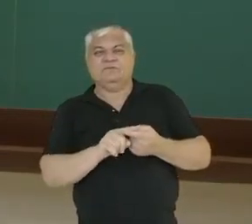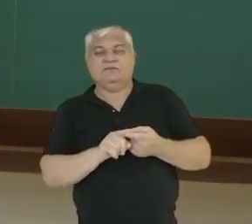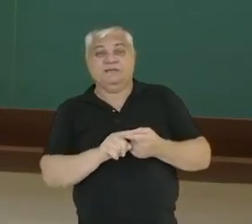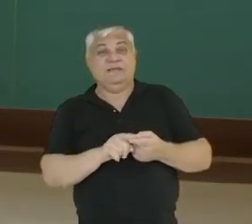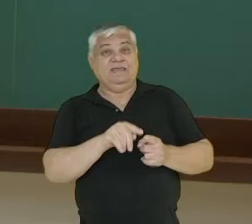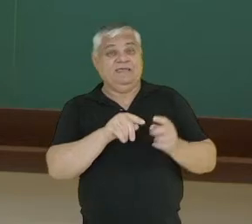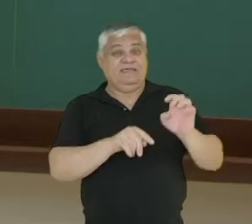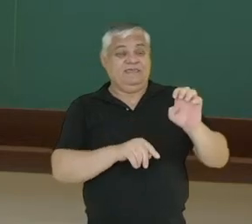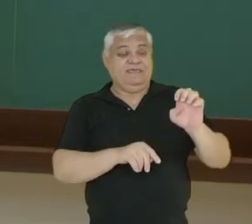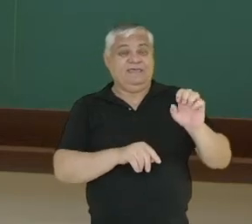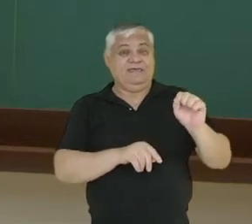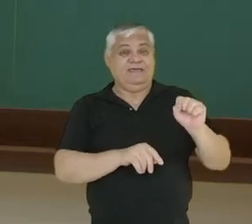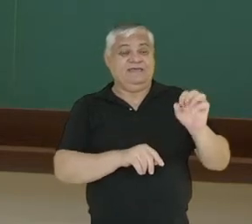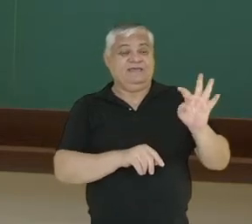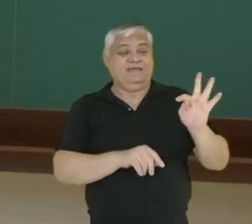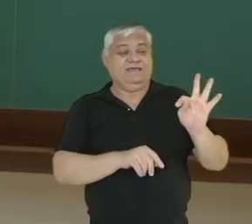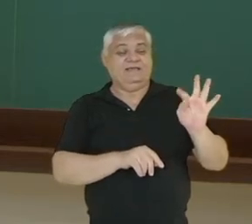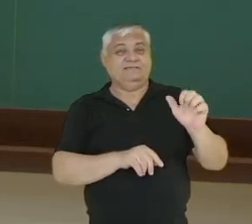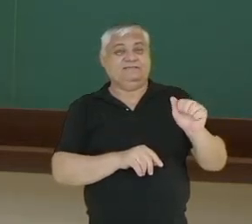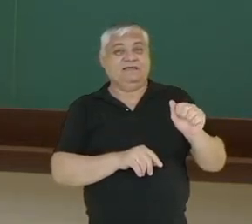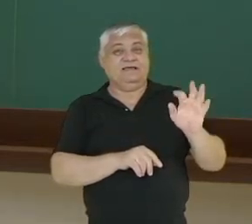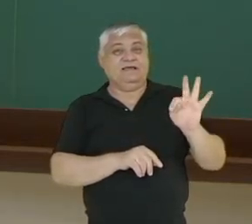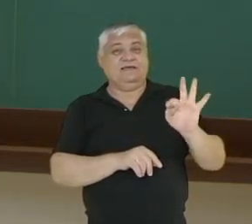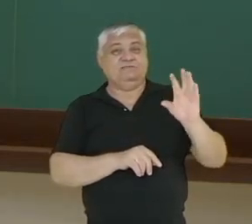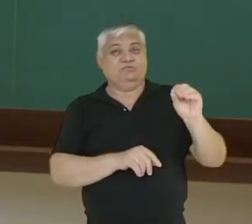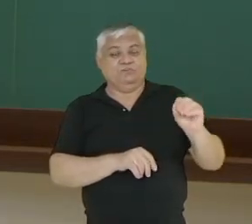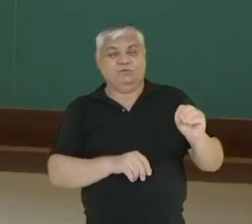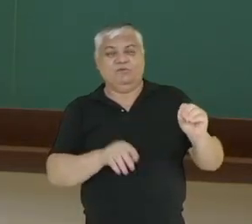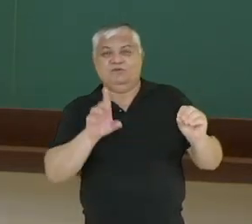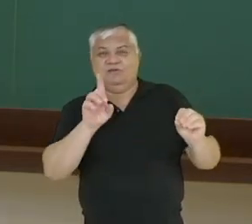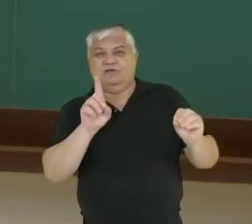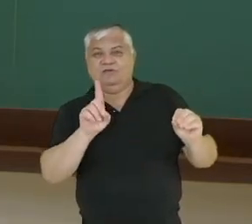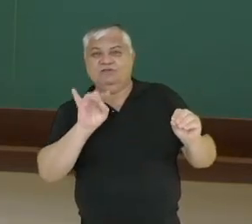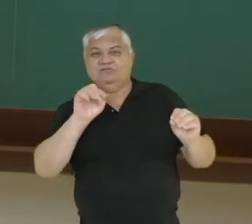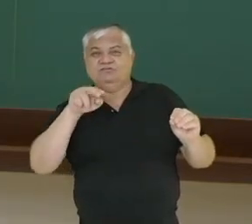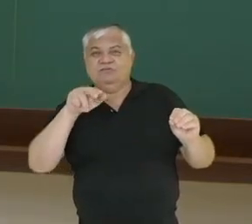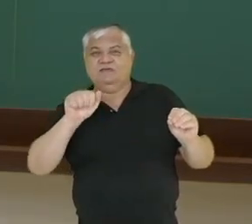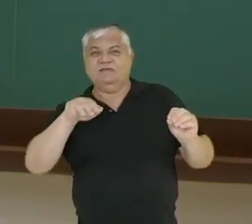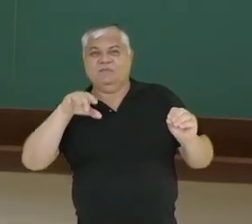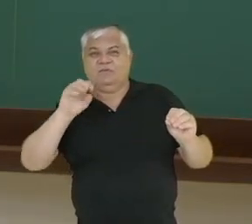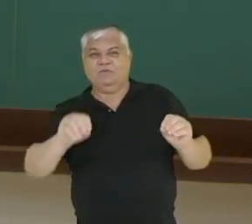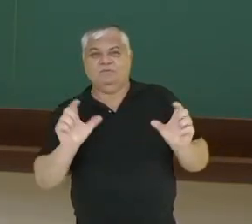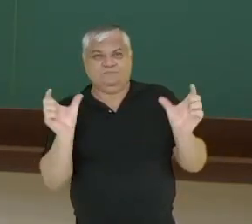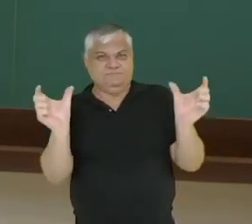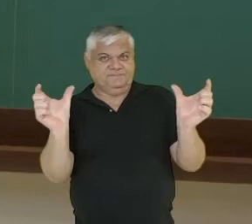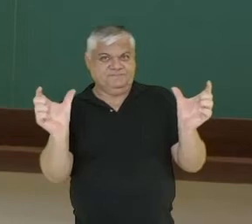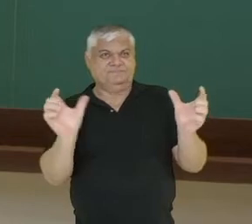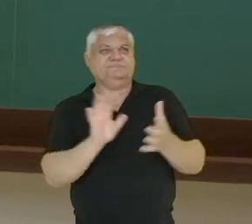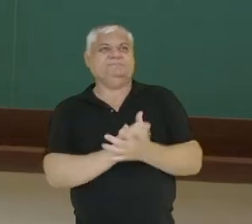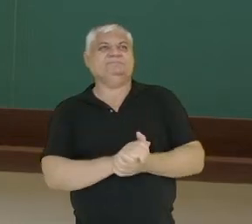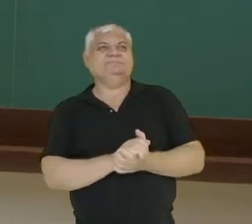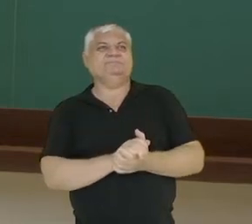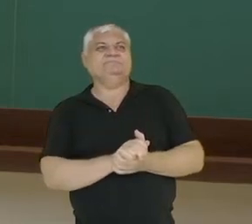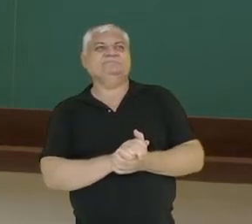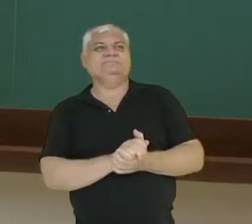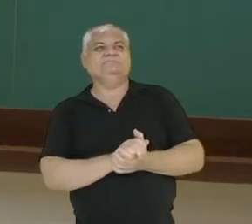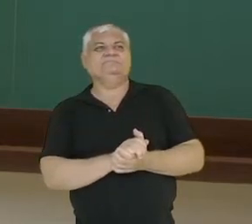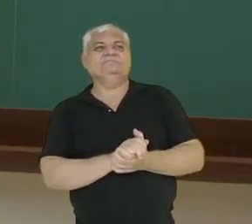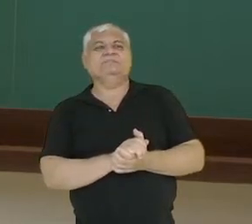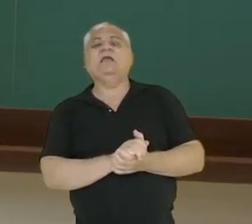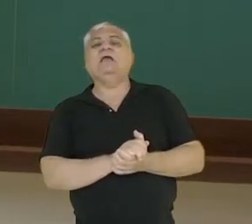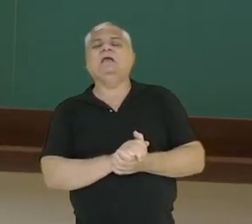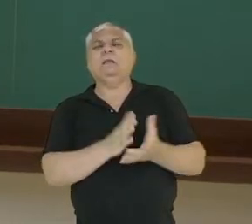equilíbrio estático e aqui deveria estar escrito equilíbrio dinâmico. Muito bem.